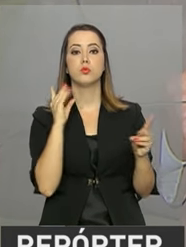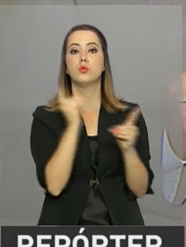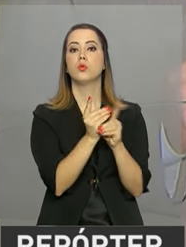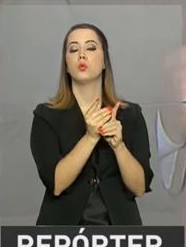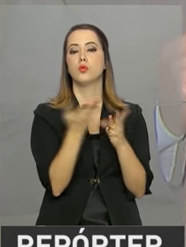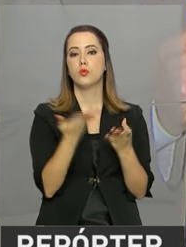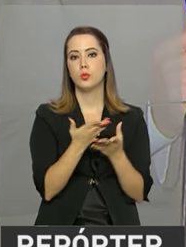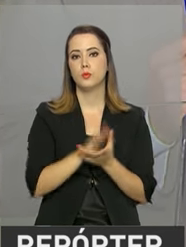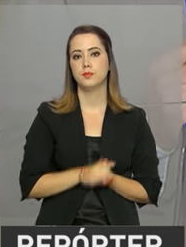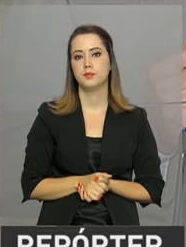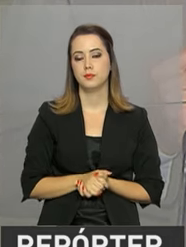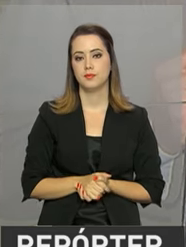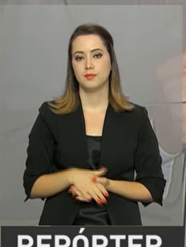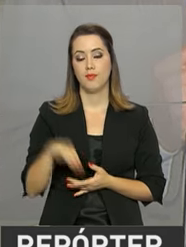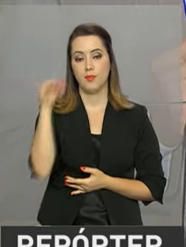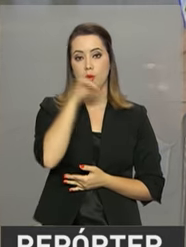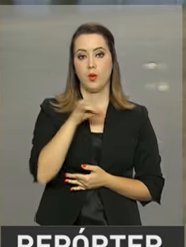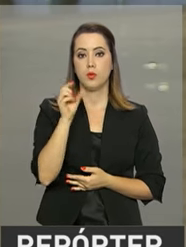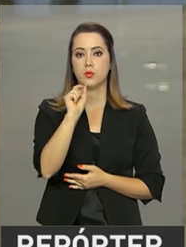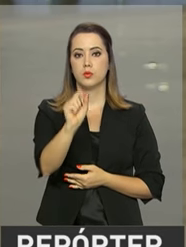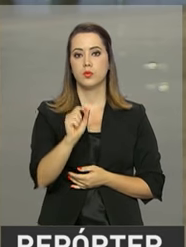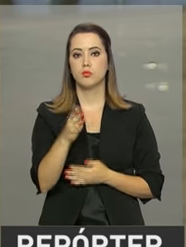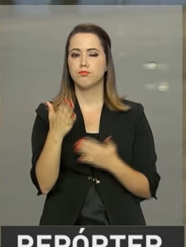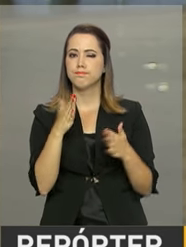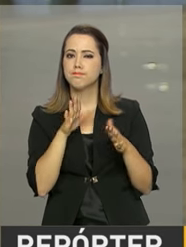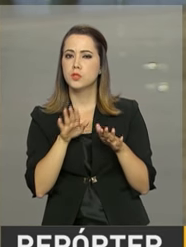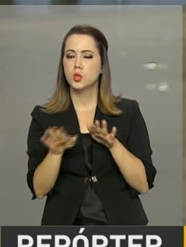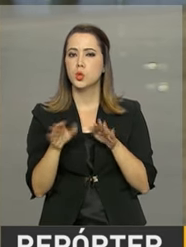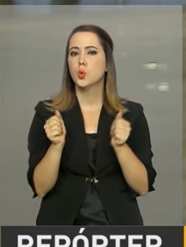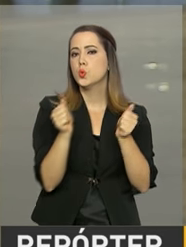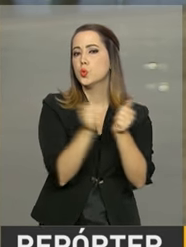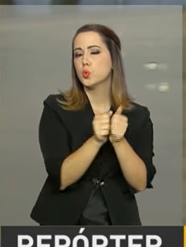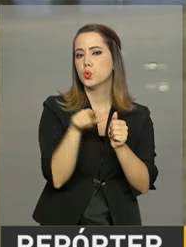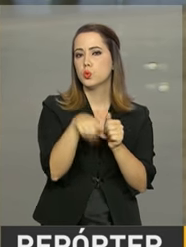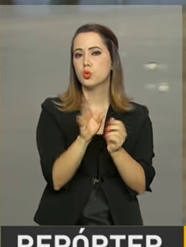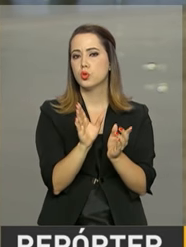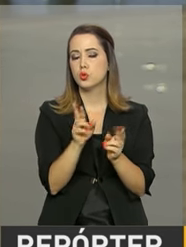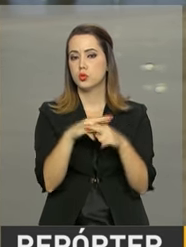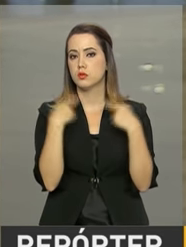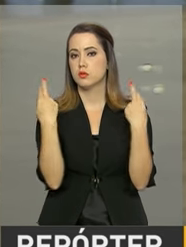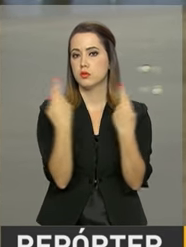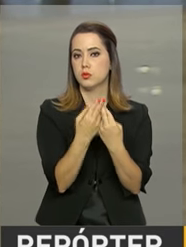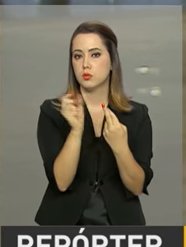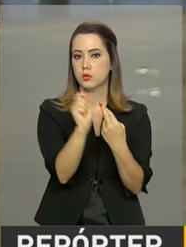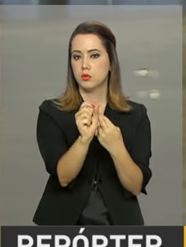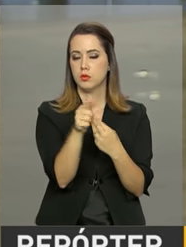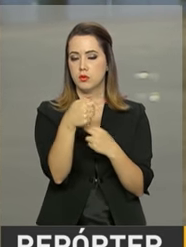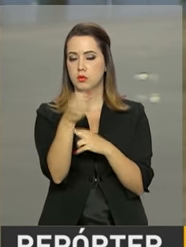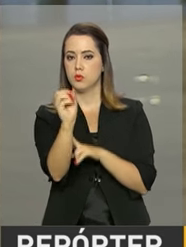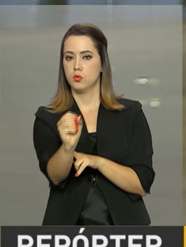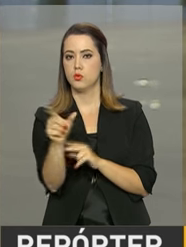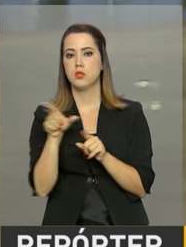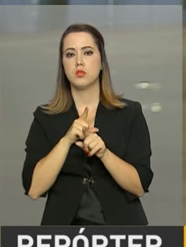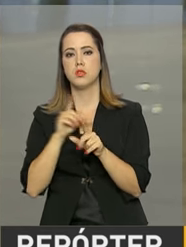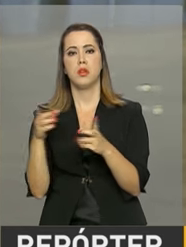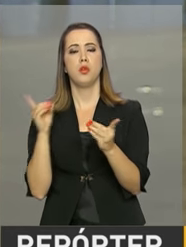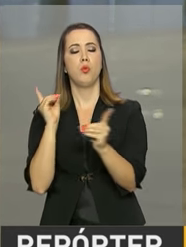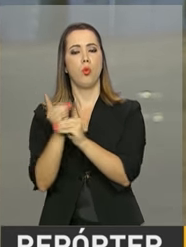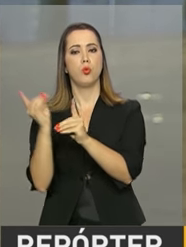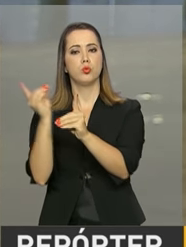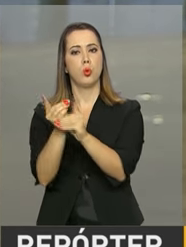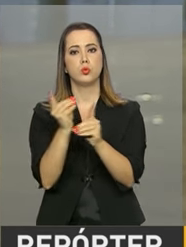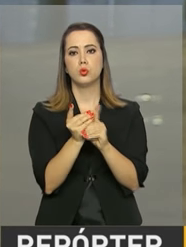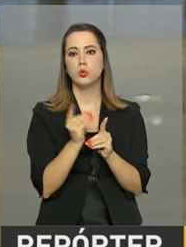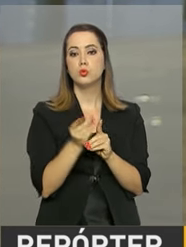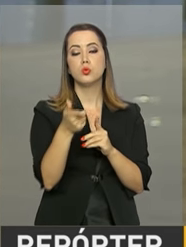Paulo. Olá, Zé Luiz. Paralelamente à reunião de cúpula do G20, o presidente Michel Temer vai ter encontros